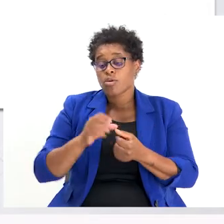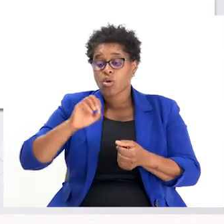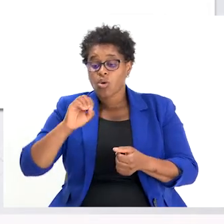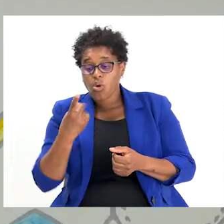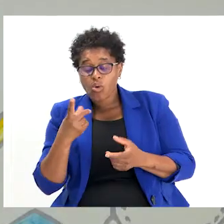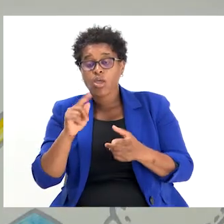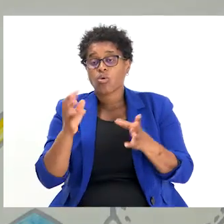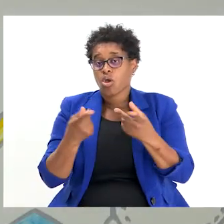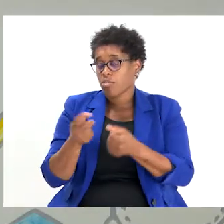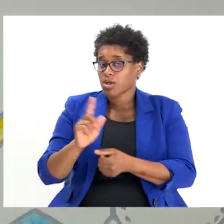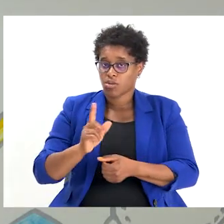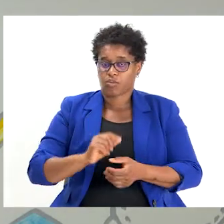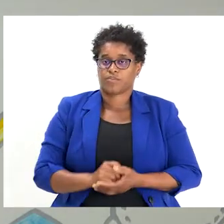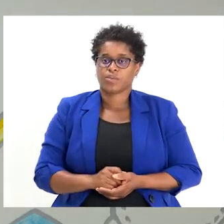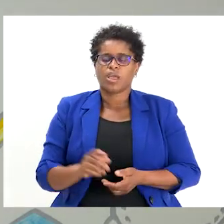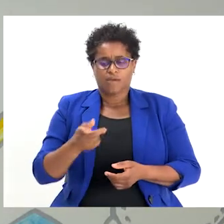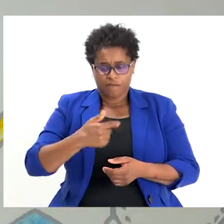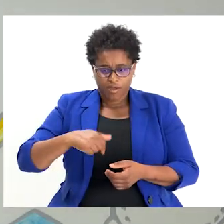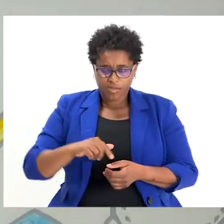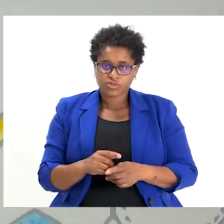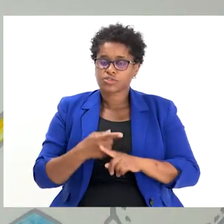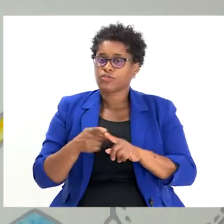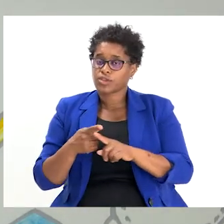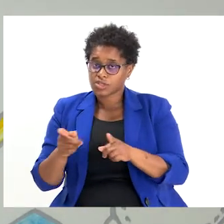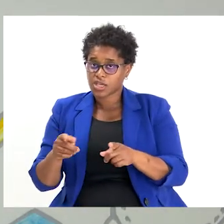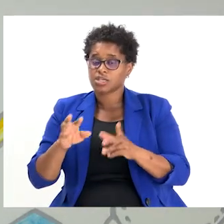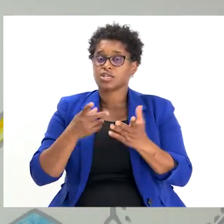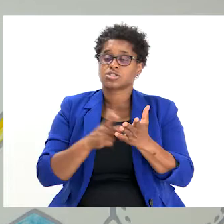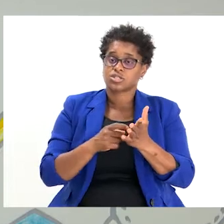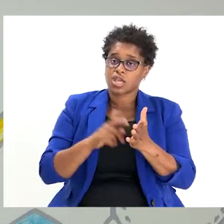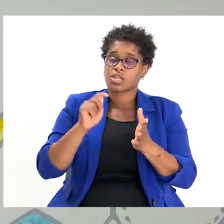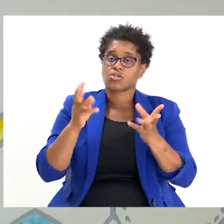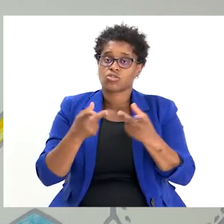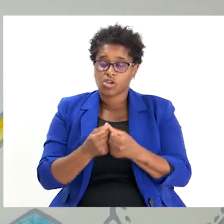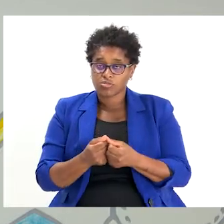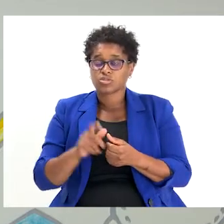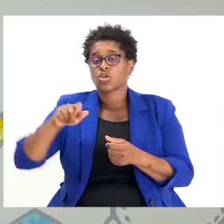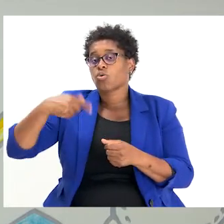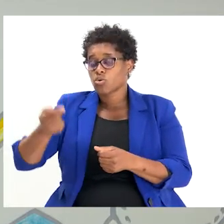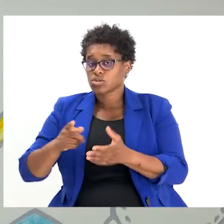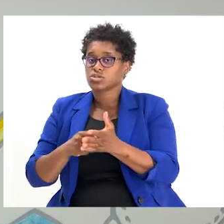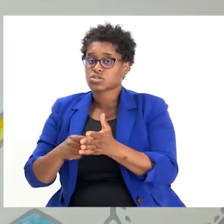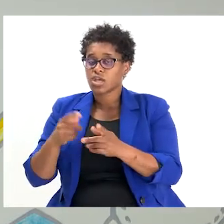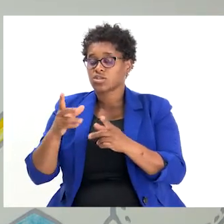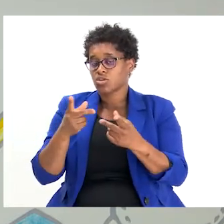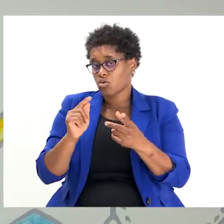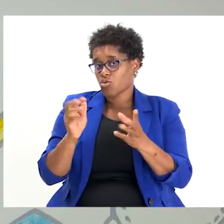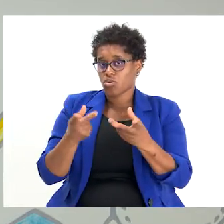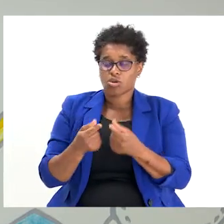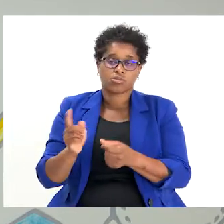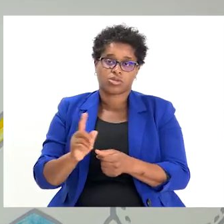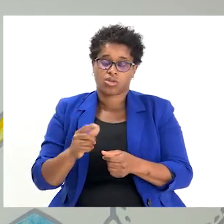econômica. Vamos diferenciar as necessidades econômicas das necessidades não econômicas. Eu